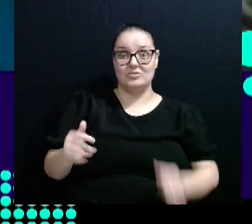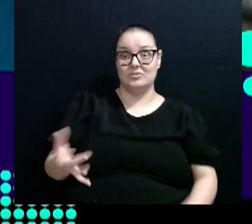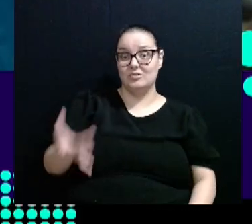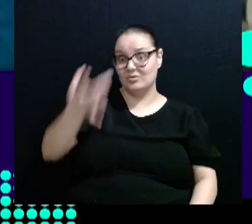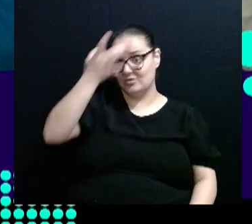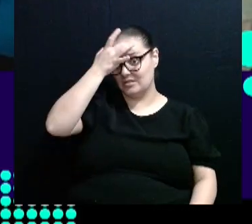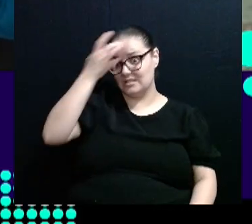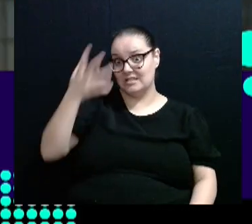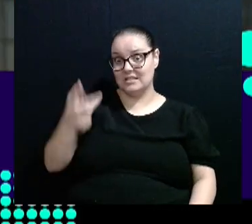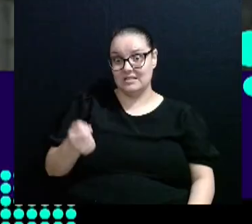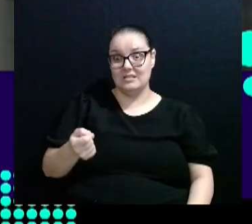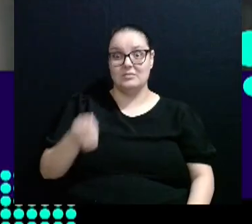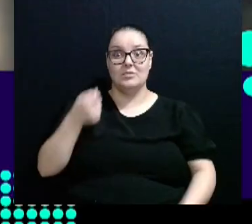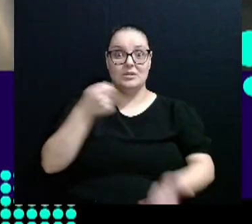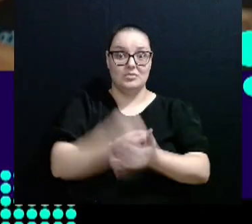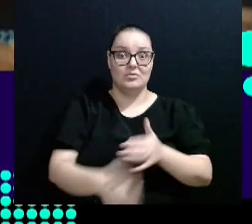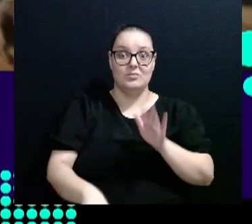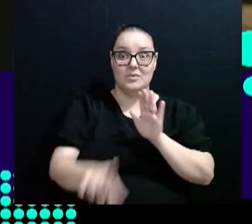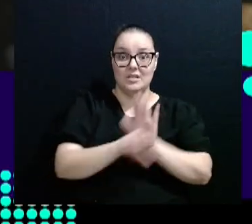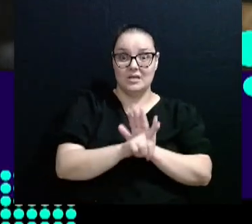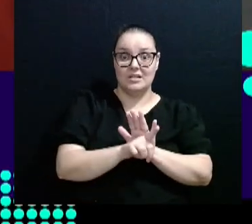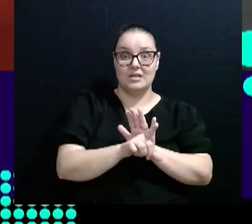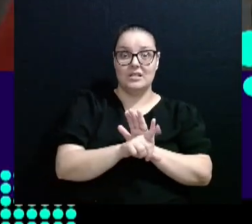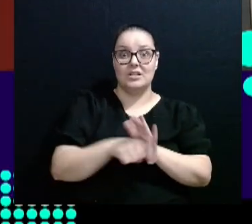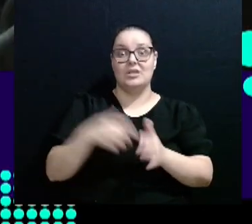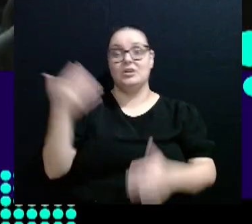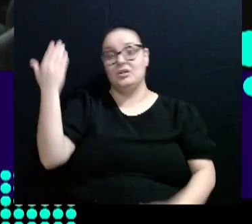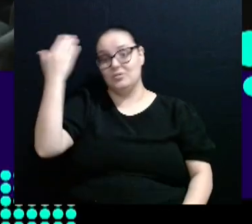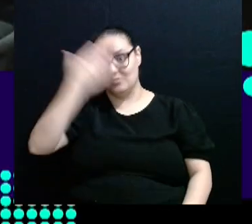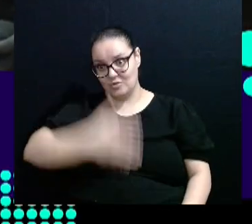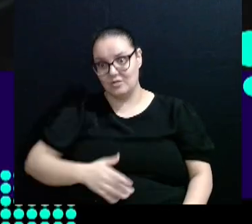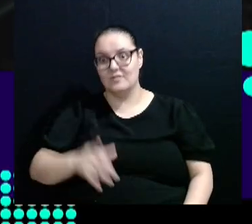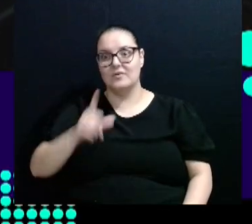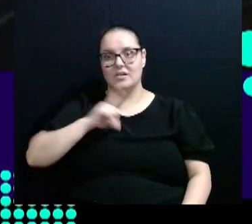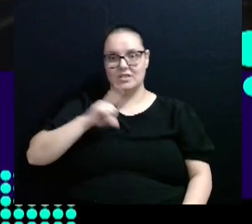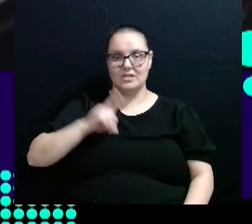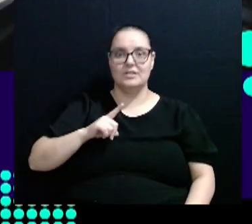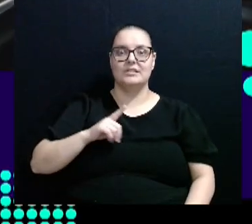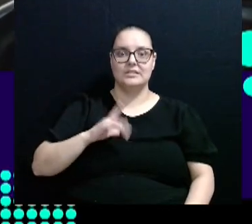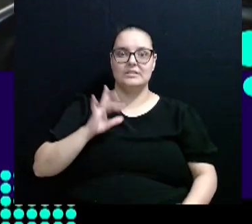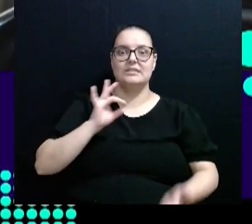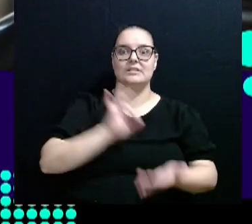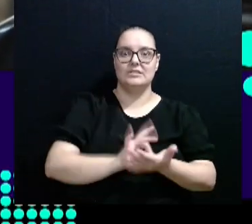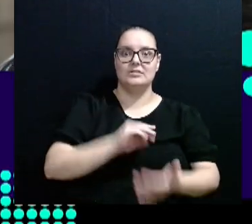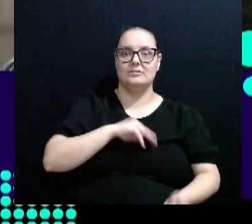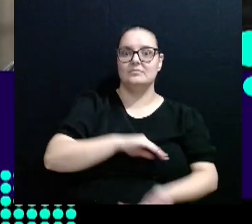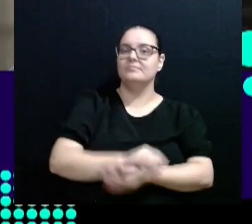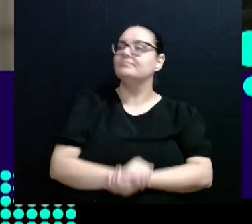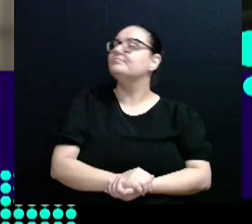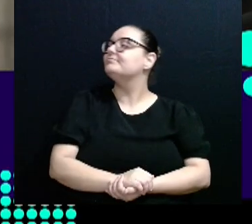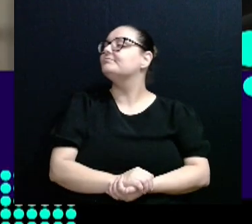lei e provar que realmente levam jeito para o ofício. Eu tenho horror.